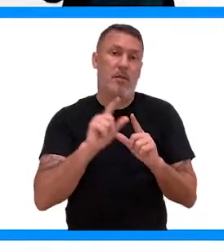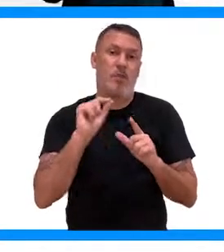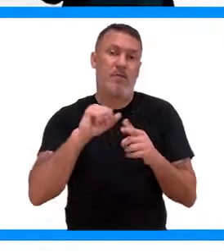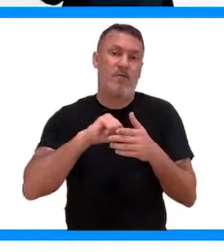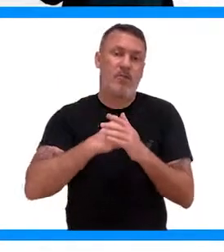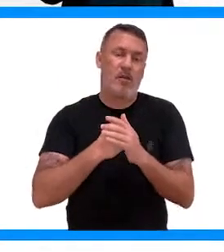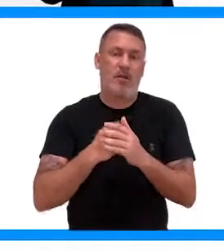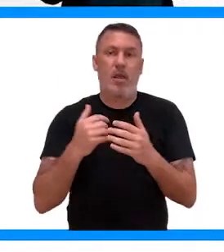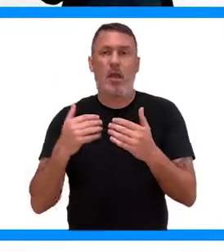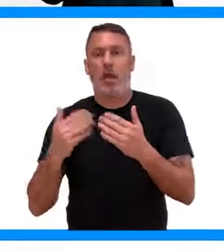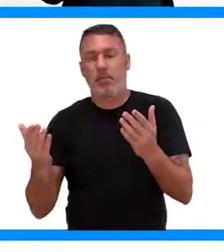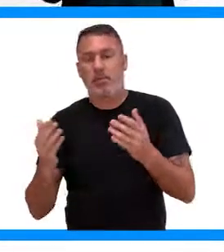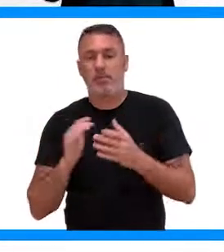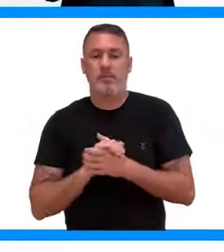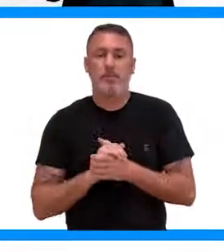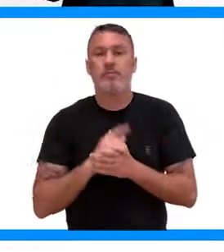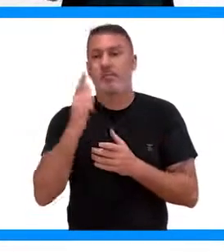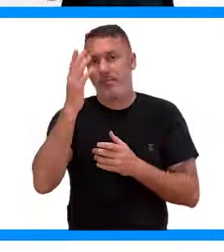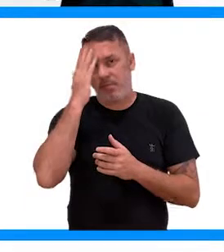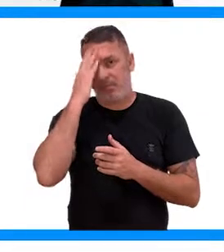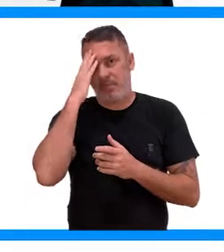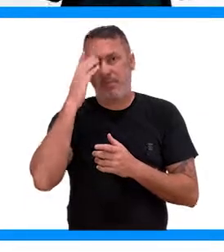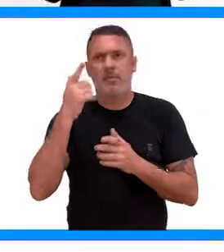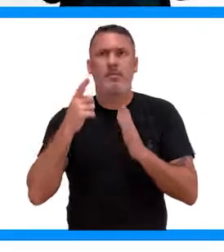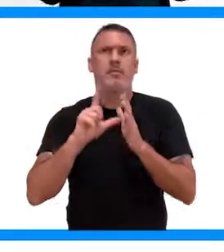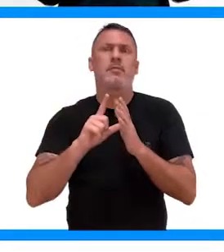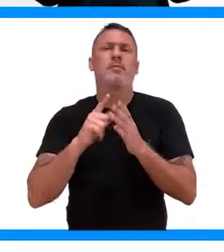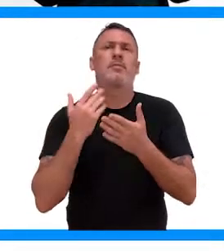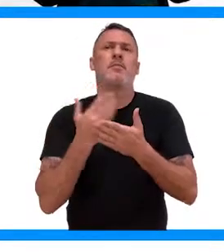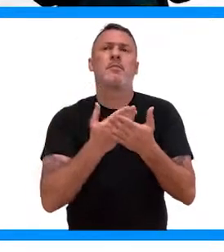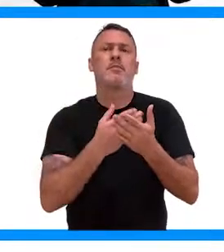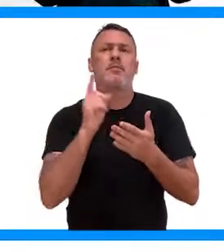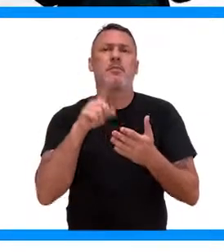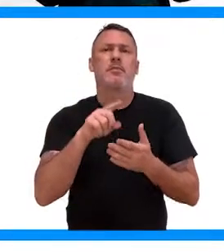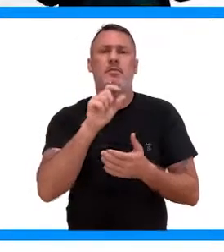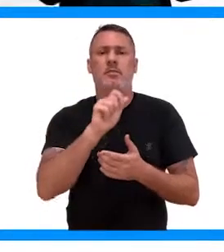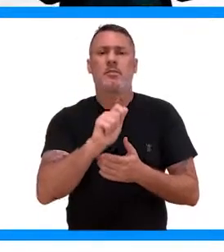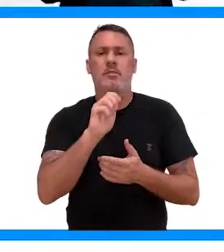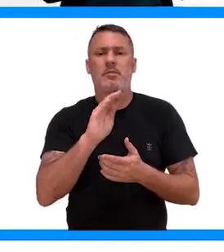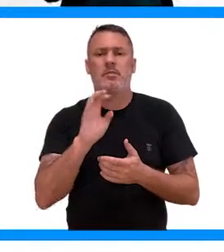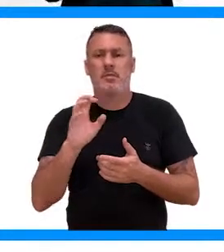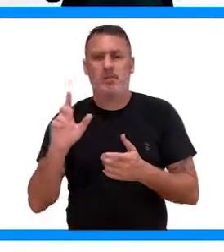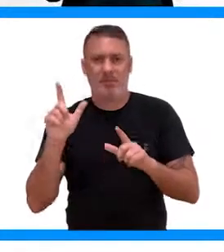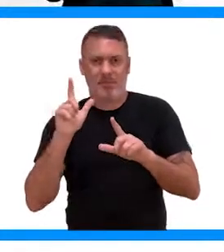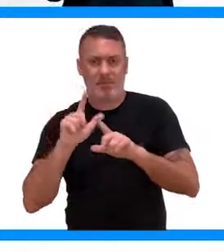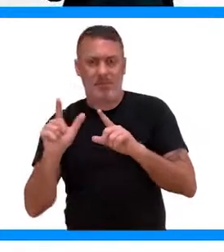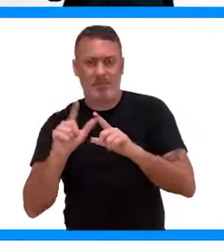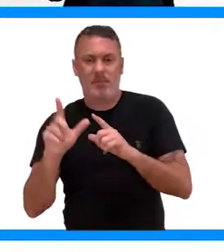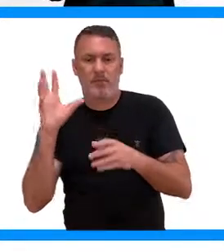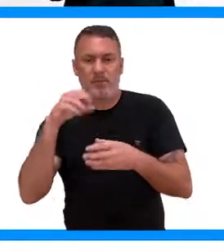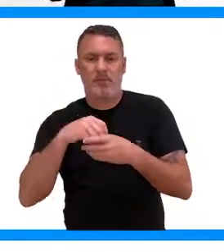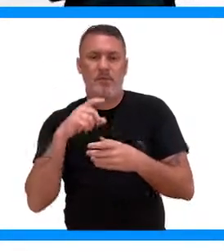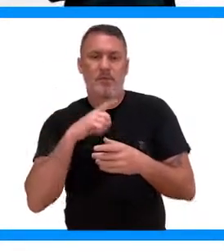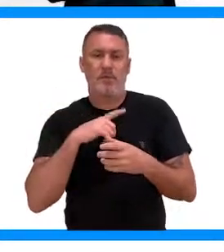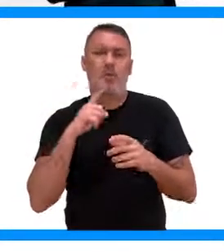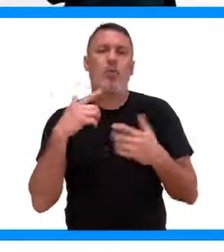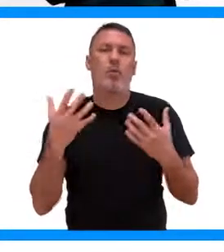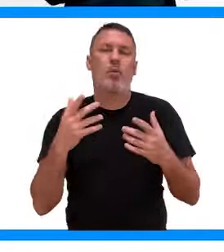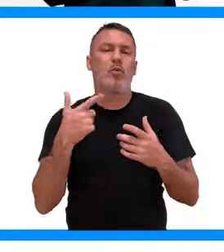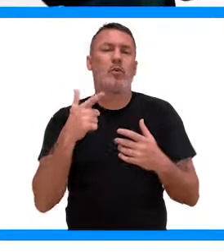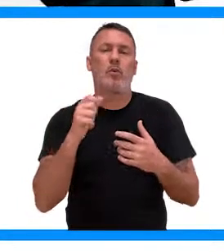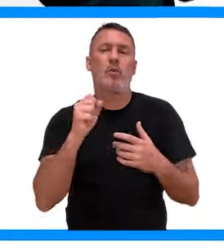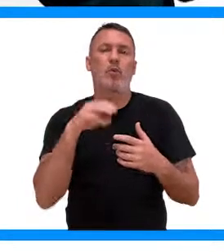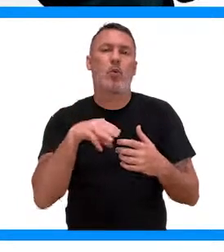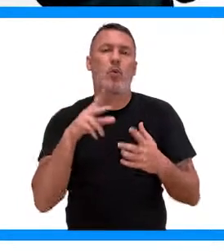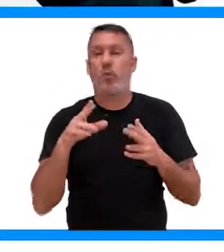uma vocal cerrada e uma aberta. Bom, vocês viram na aula do alfabeto que H é uma